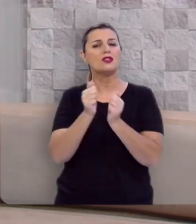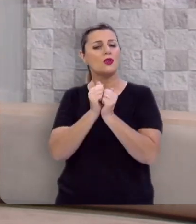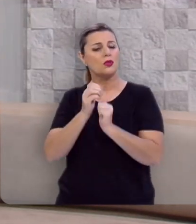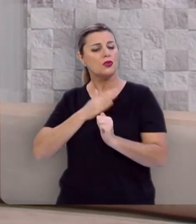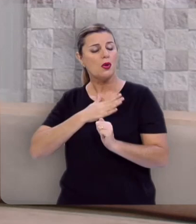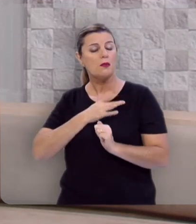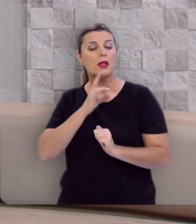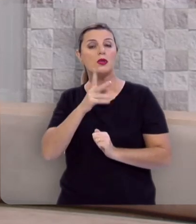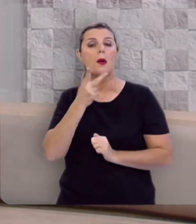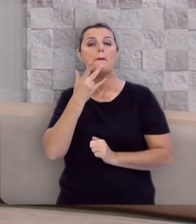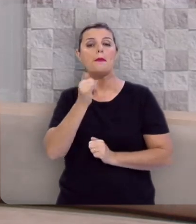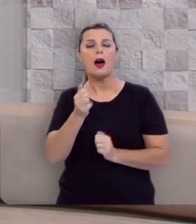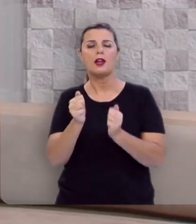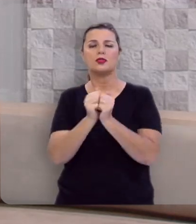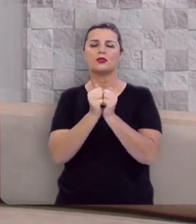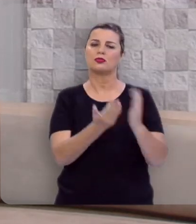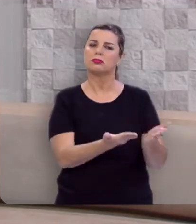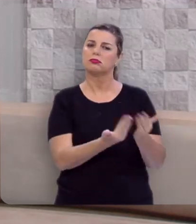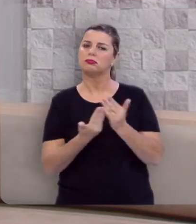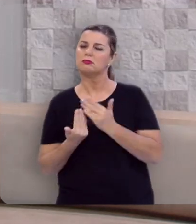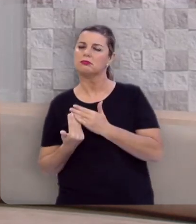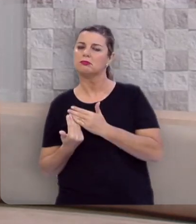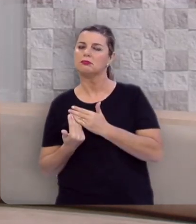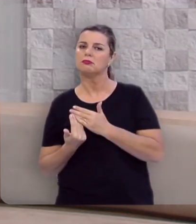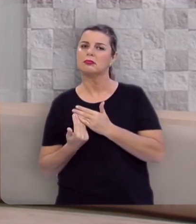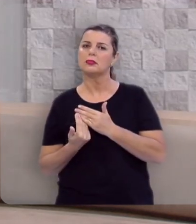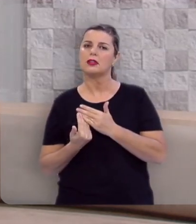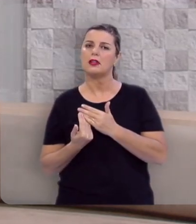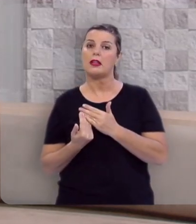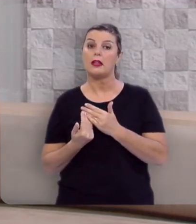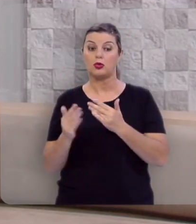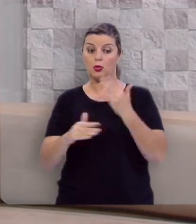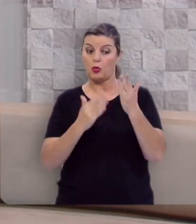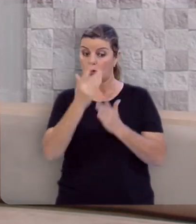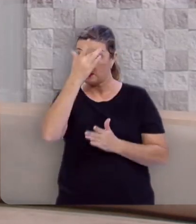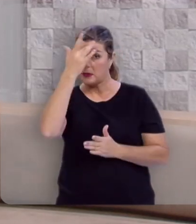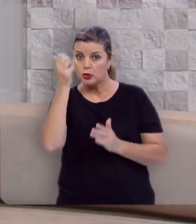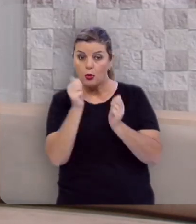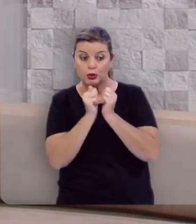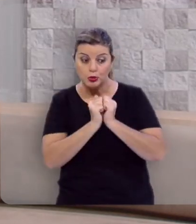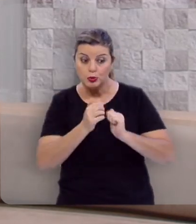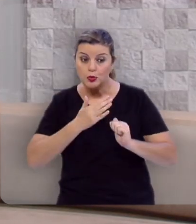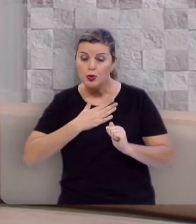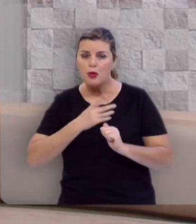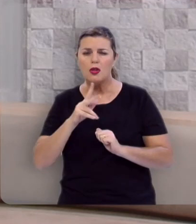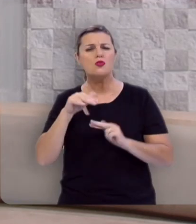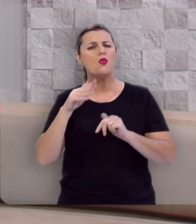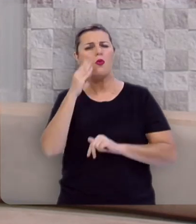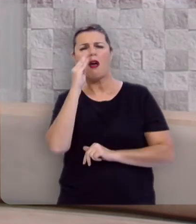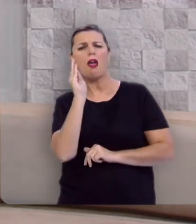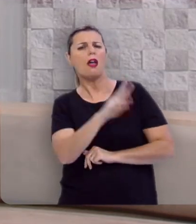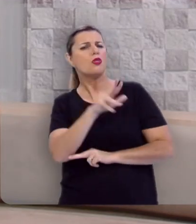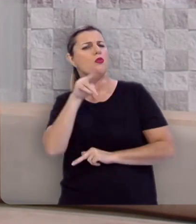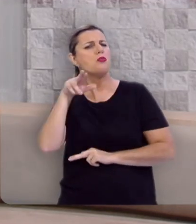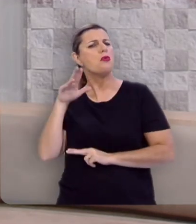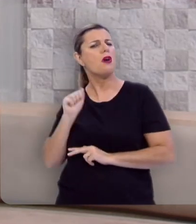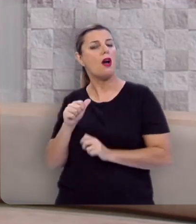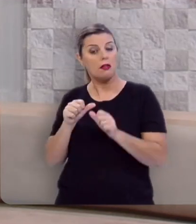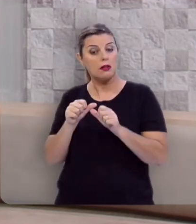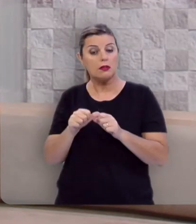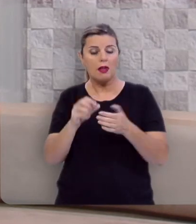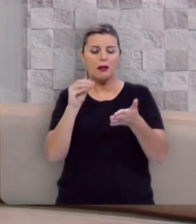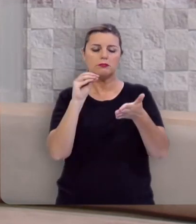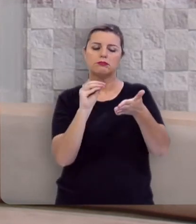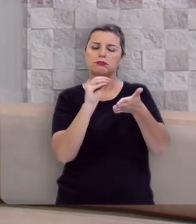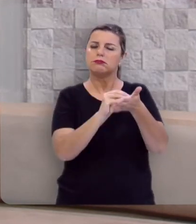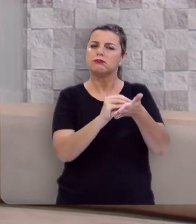se o Pai não o trouxer. E todo aquele que vem a mim, de maneira nenhuma eu o lançarei fora. Está